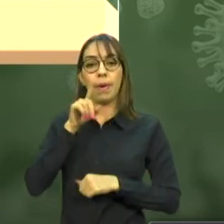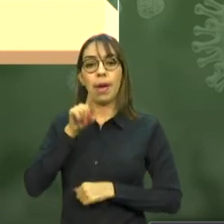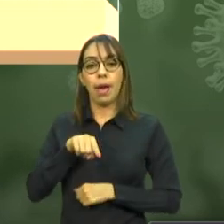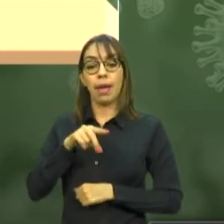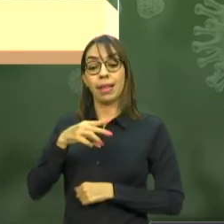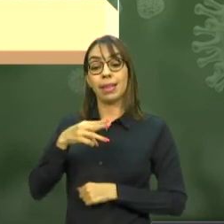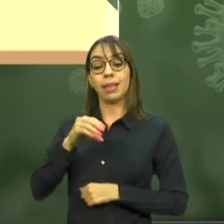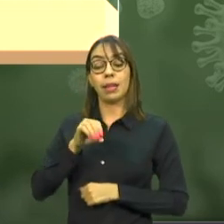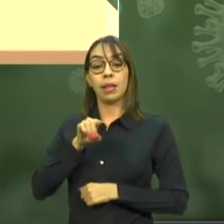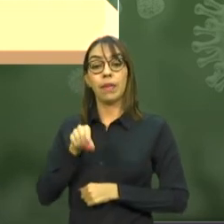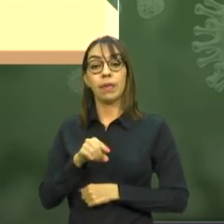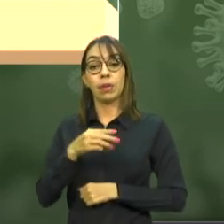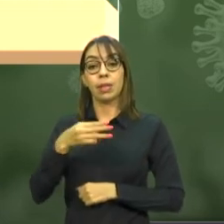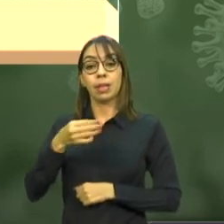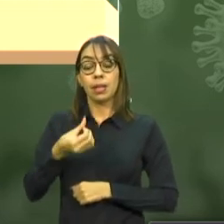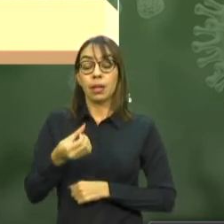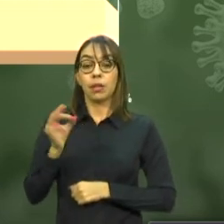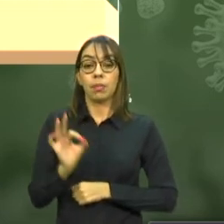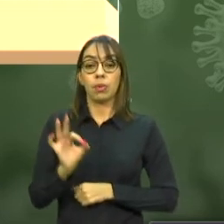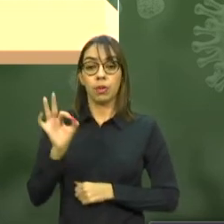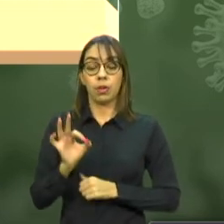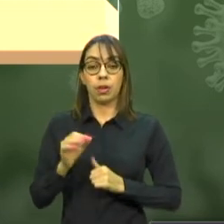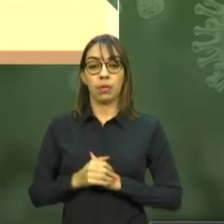30,36% e nas enfermarias,